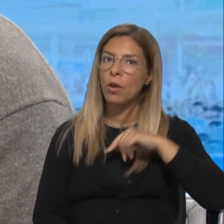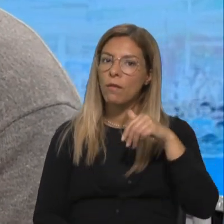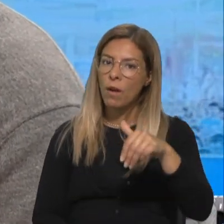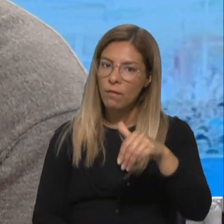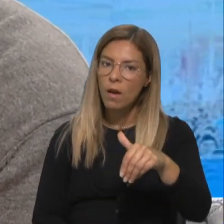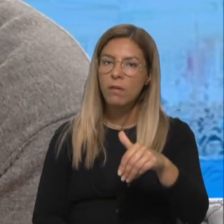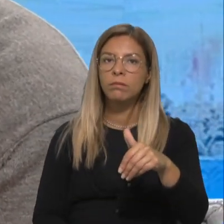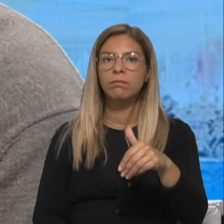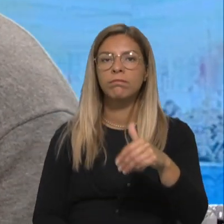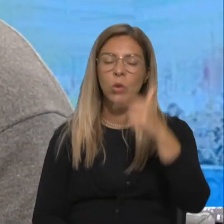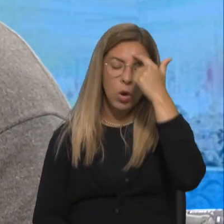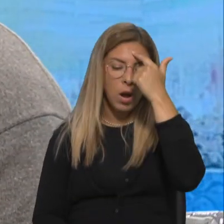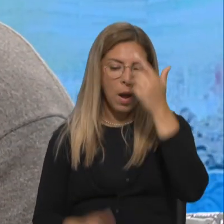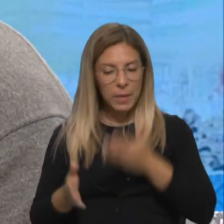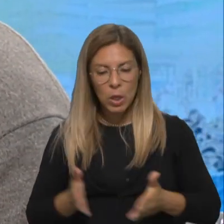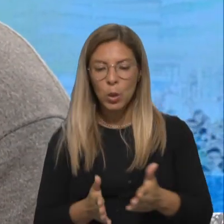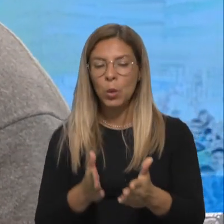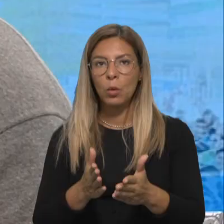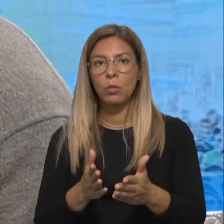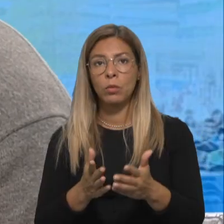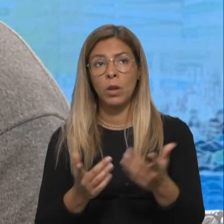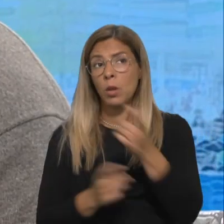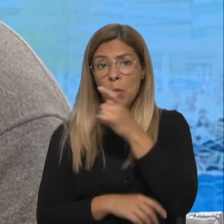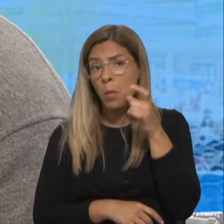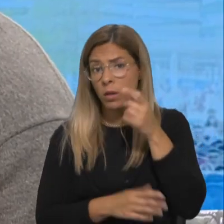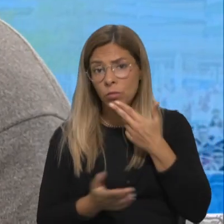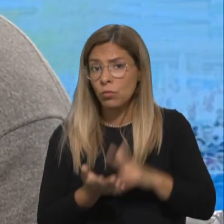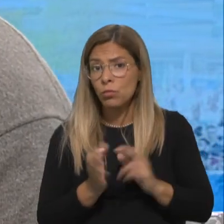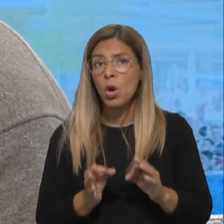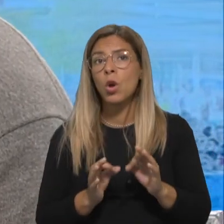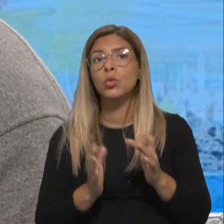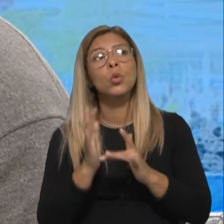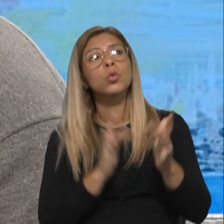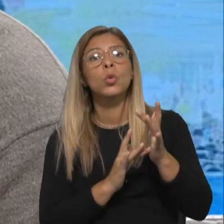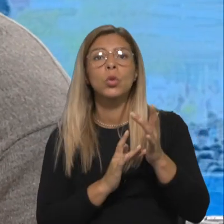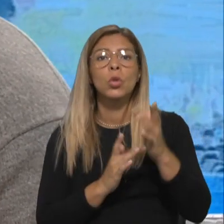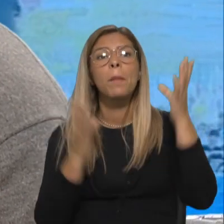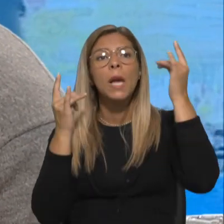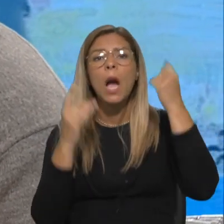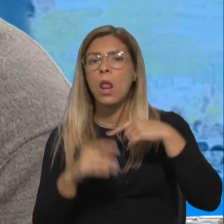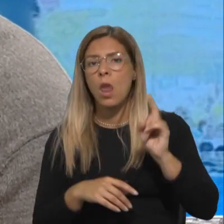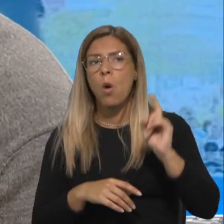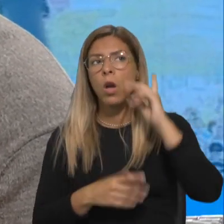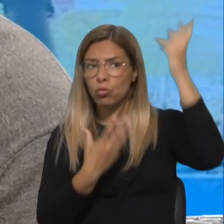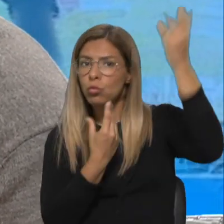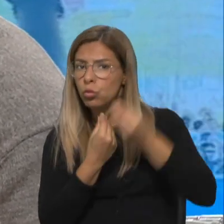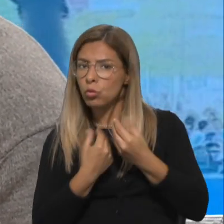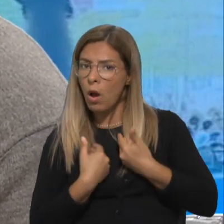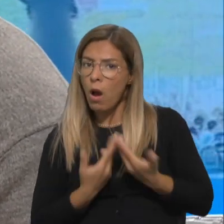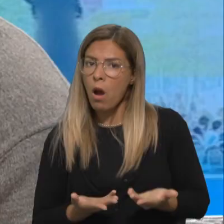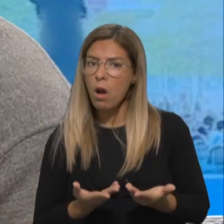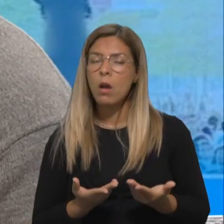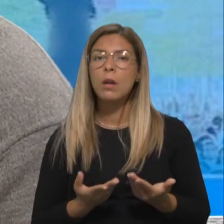nossa morada, não é? Portanto, já está prometido, não é? Jesus não anda a brincar connosco a dizer que vem ou que não vem. Portanto, ele já cá está. Portanto, e acho que